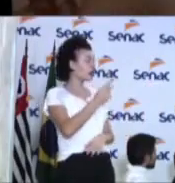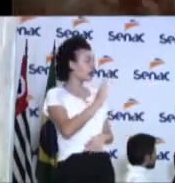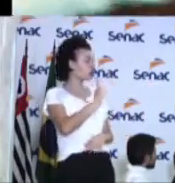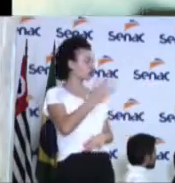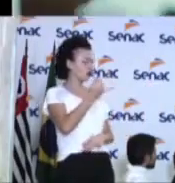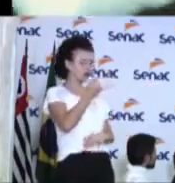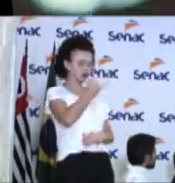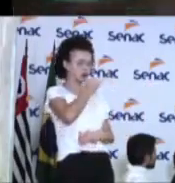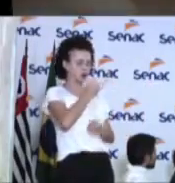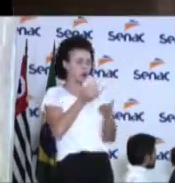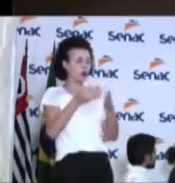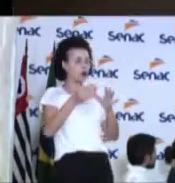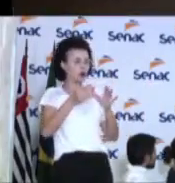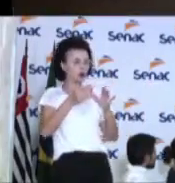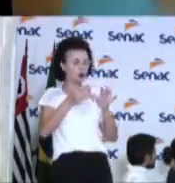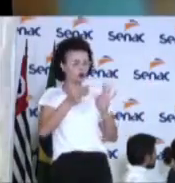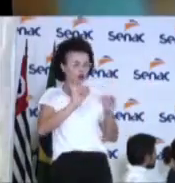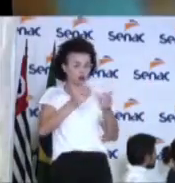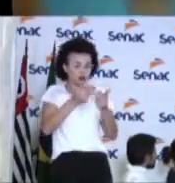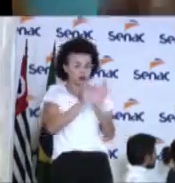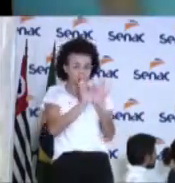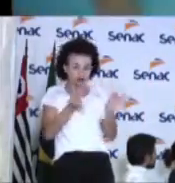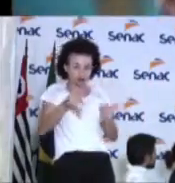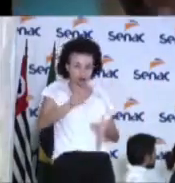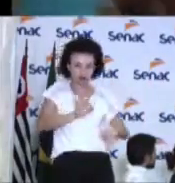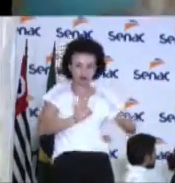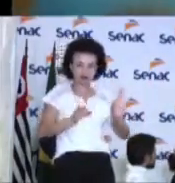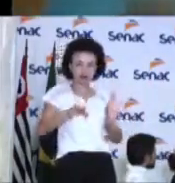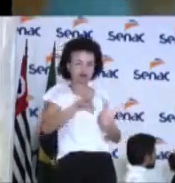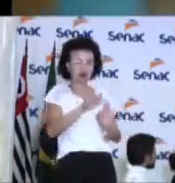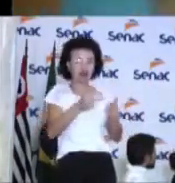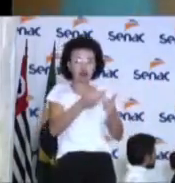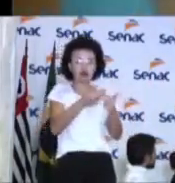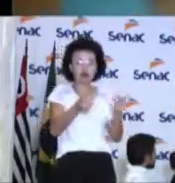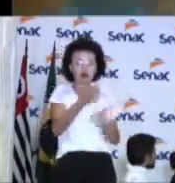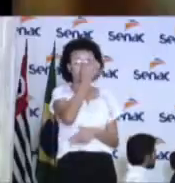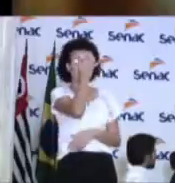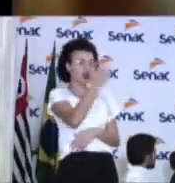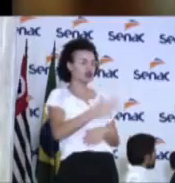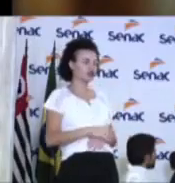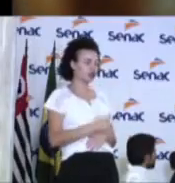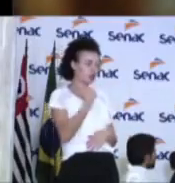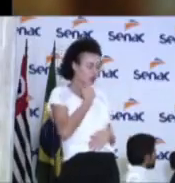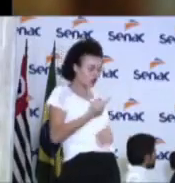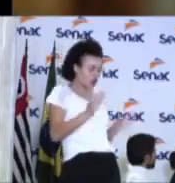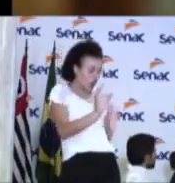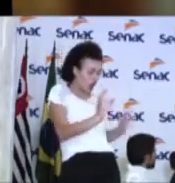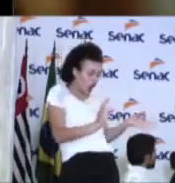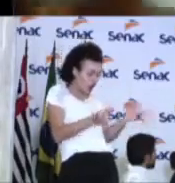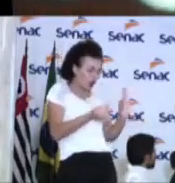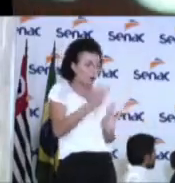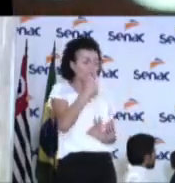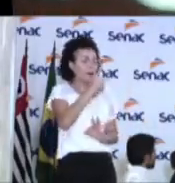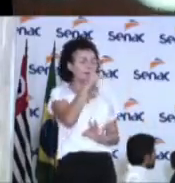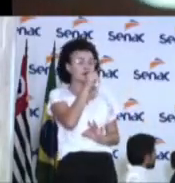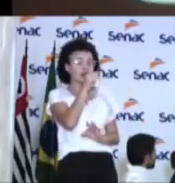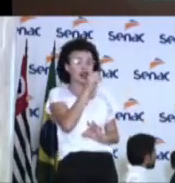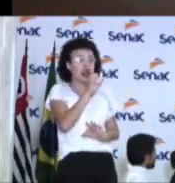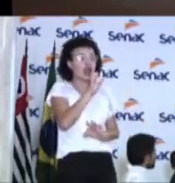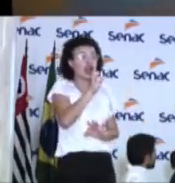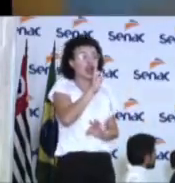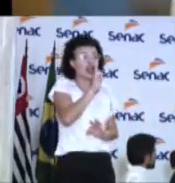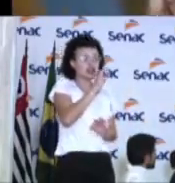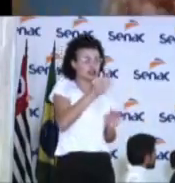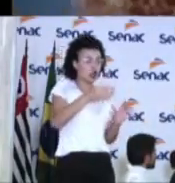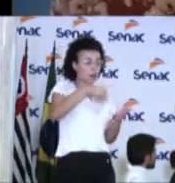de guardanapo, que é muito simples de fazer, tá, gente? Ó, você gira aqui, ó. É uma coisa fácil mesmo. Já vira aqui uma gaivota. E se pintar, vira uma